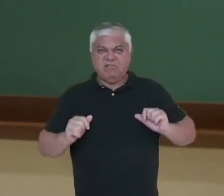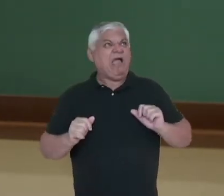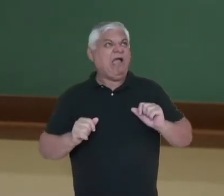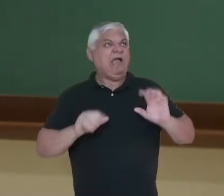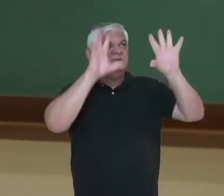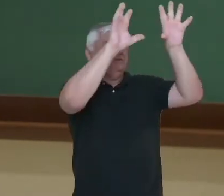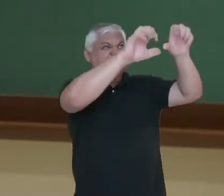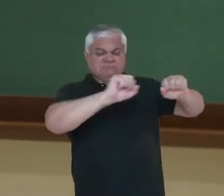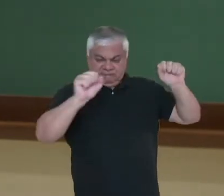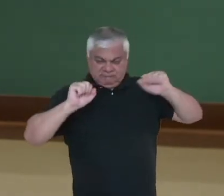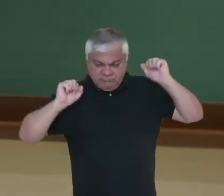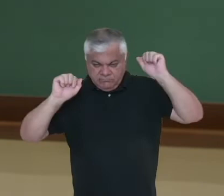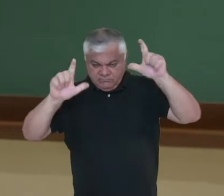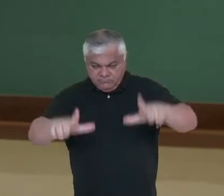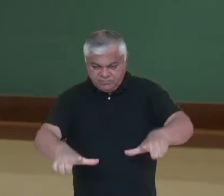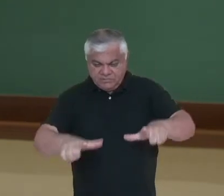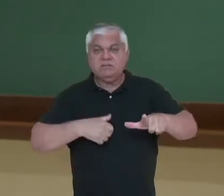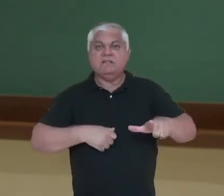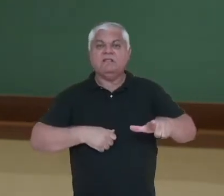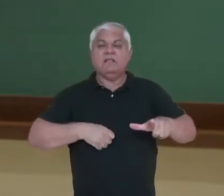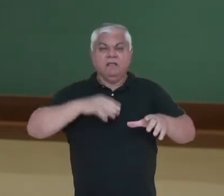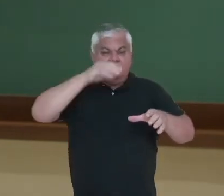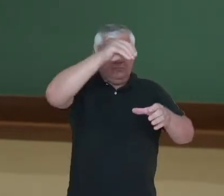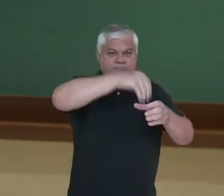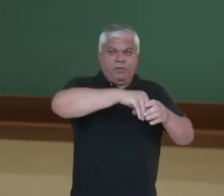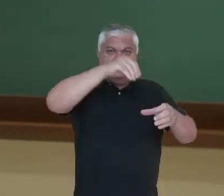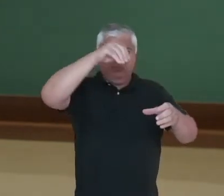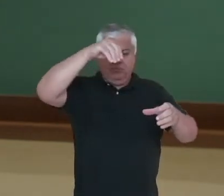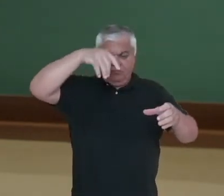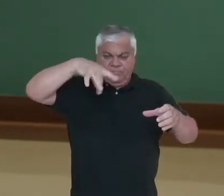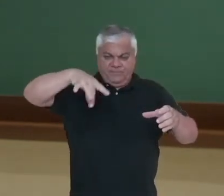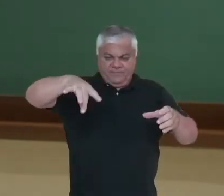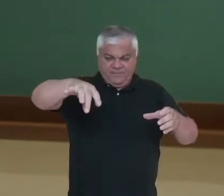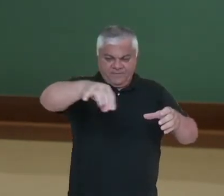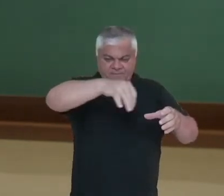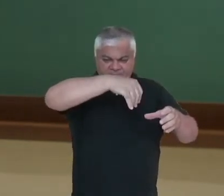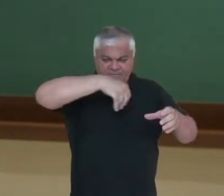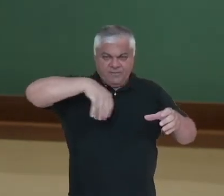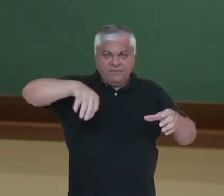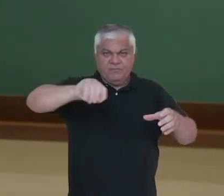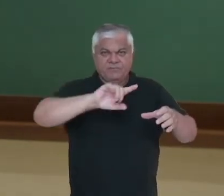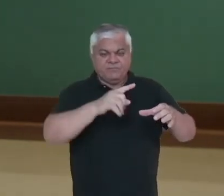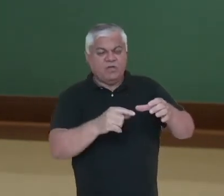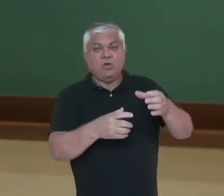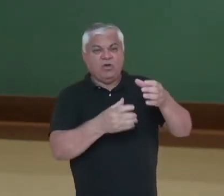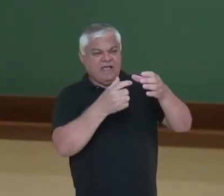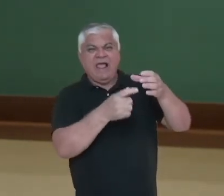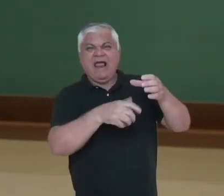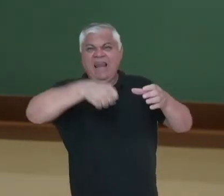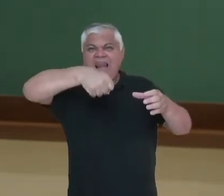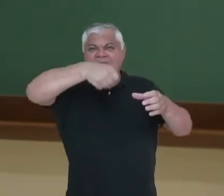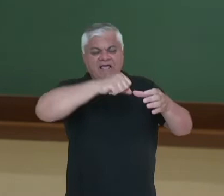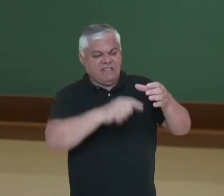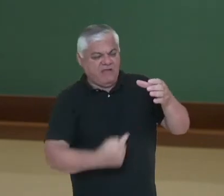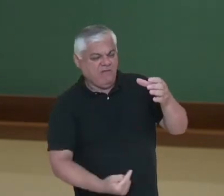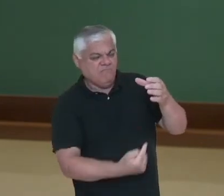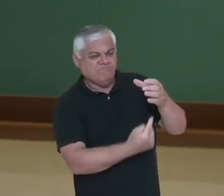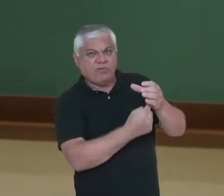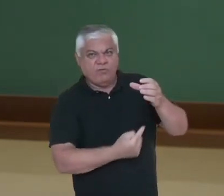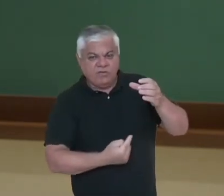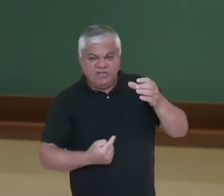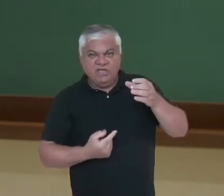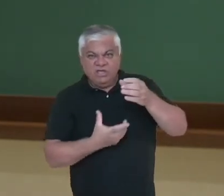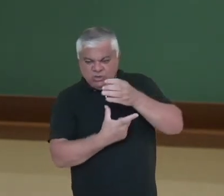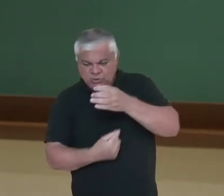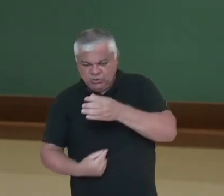acabou fazendo com que pincéis grossos ou pincéis normais ou até mesmo latas de tinta fossem furadas. Ele começava a espalhar essa tinta sobre